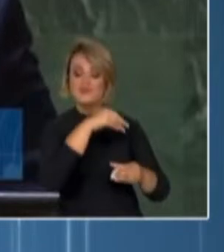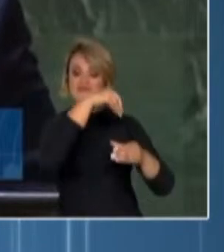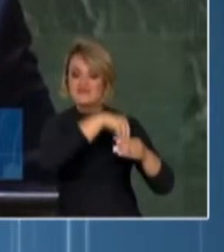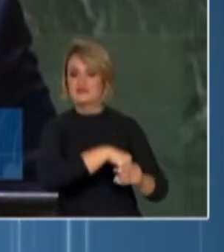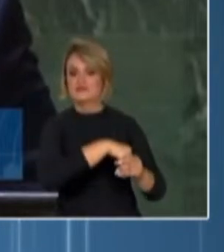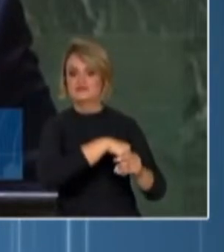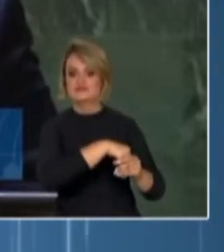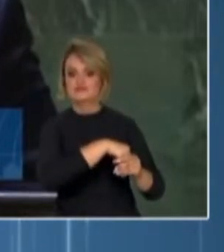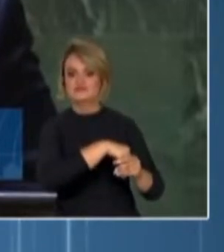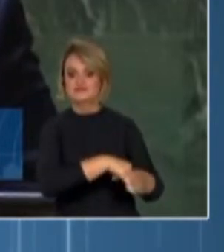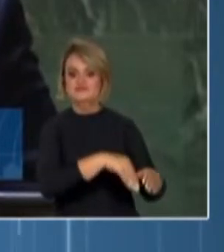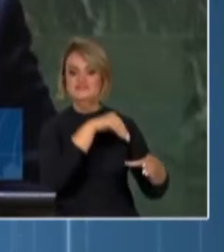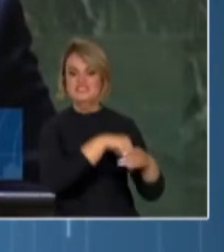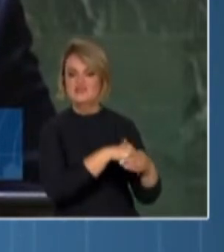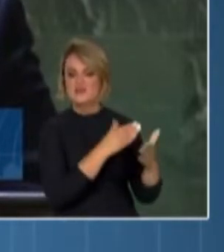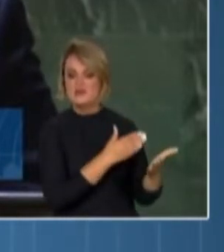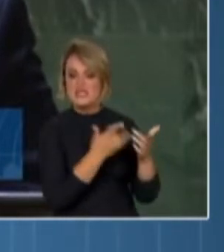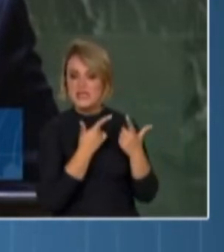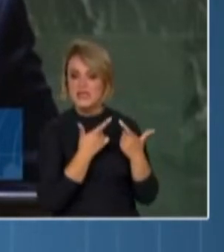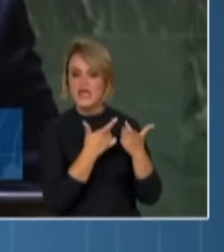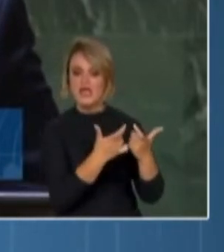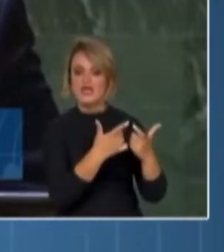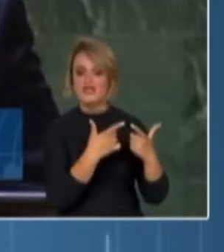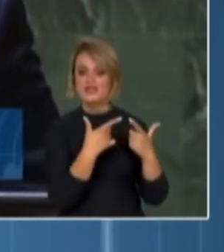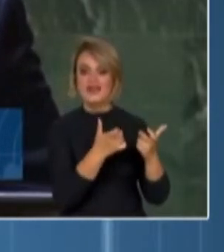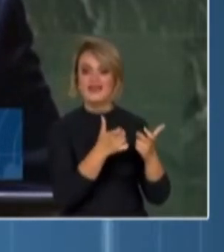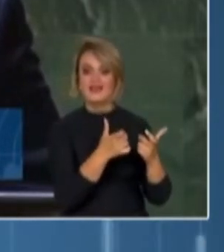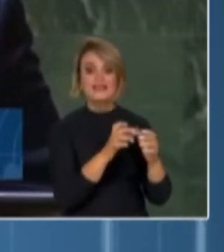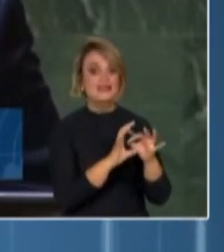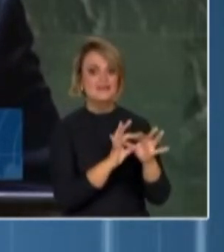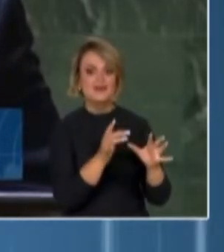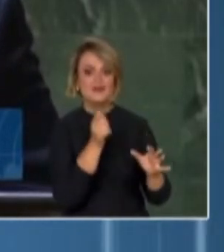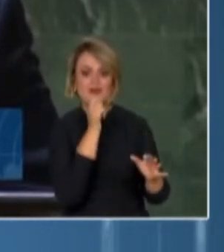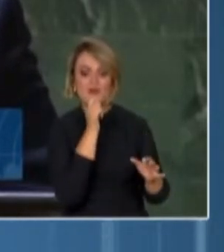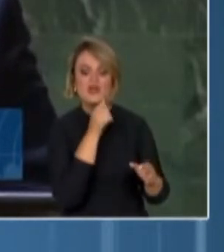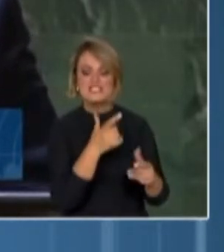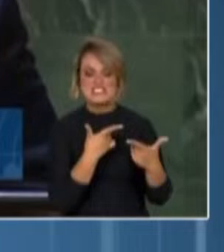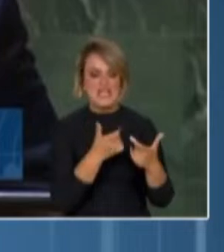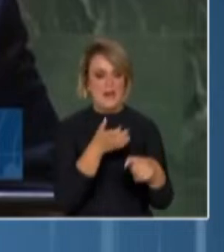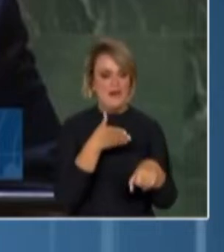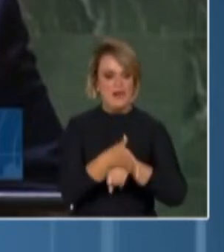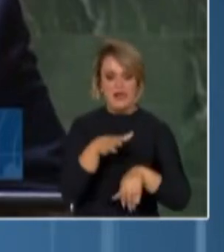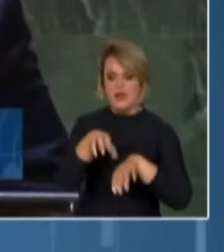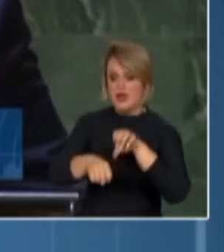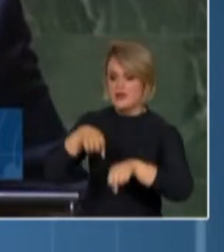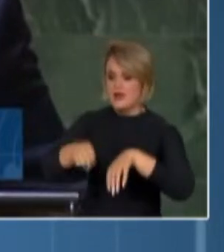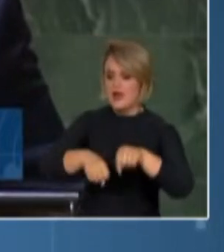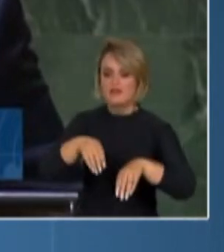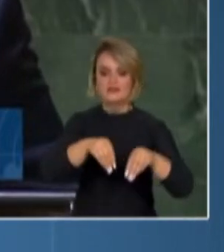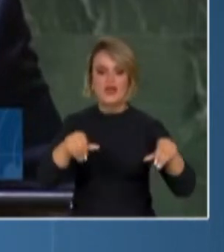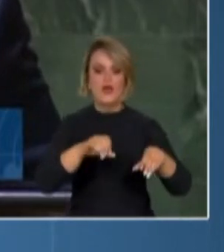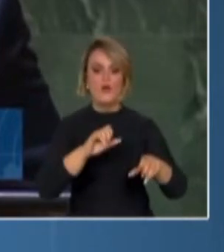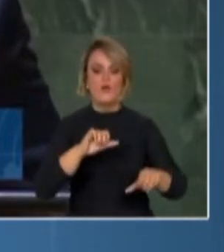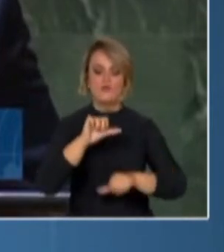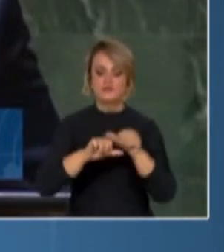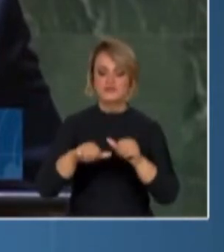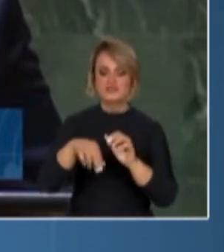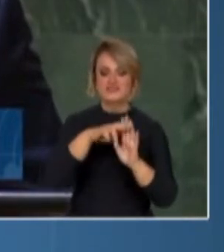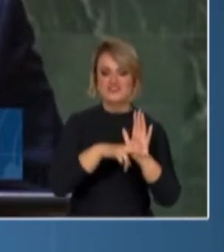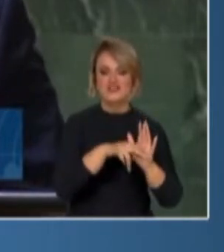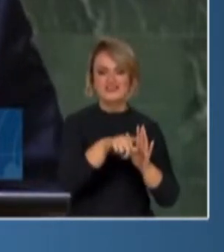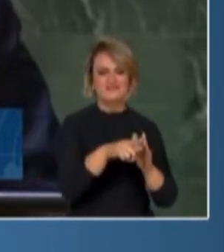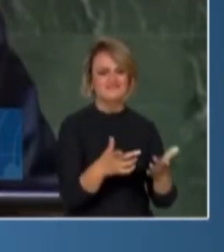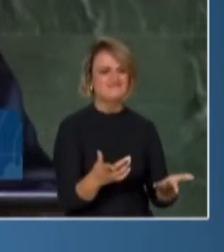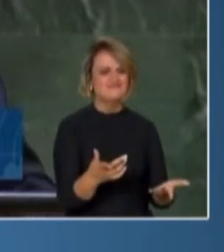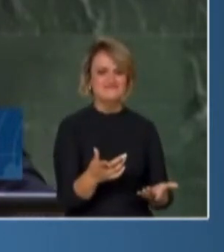falou de desigualdade, reforçou a necessidade de combater as mudanças climáticas, também lembrou do